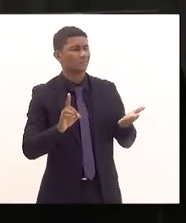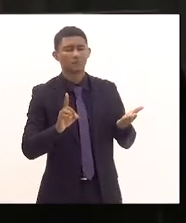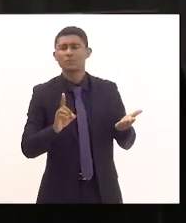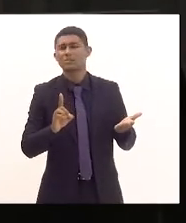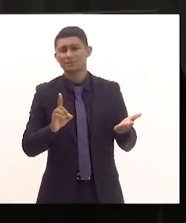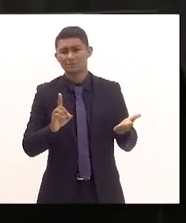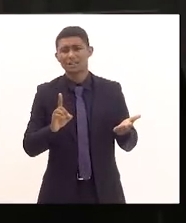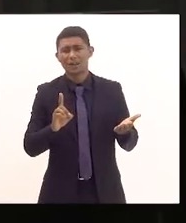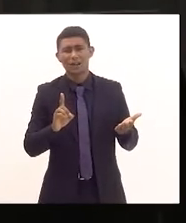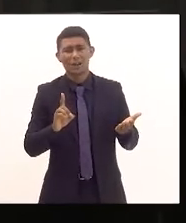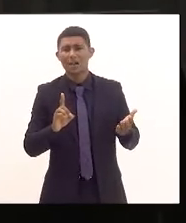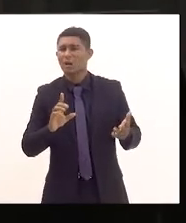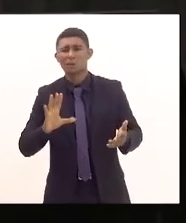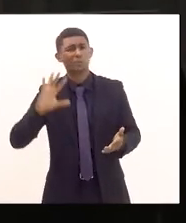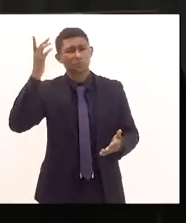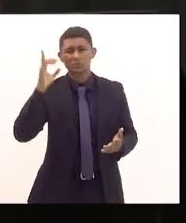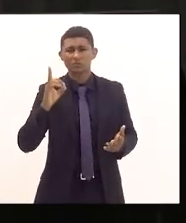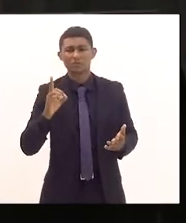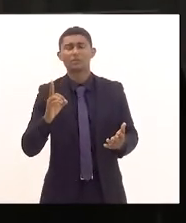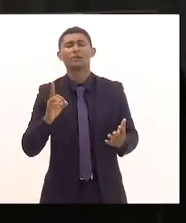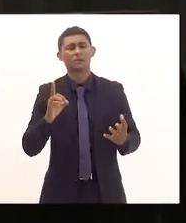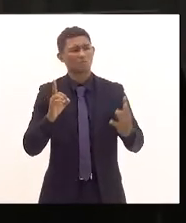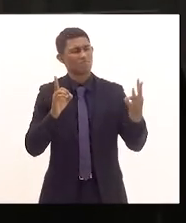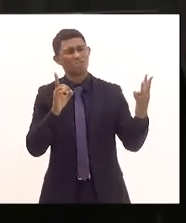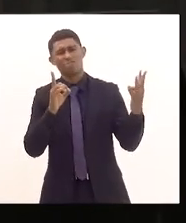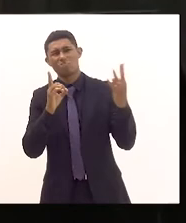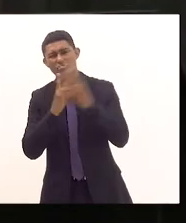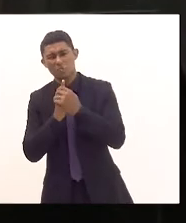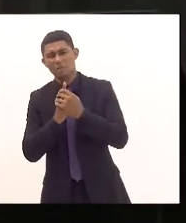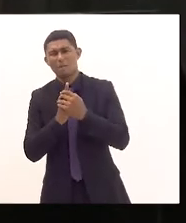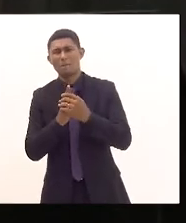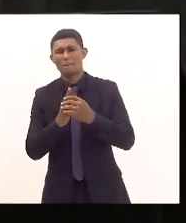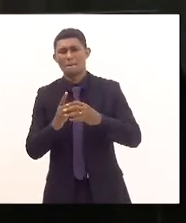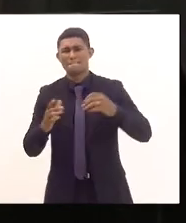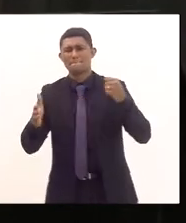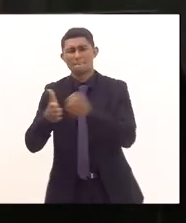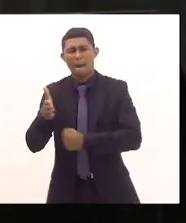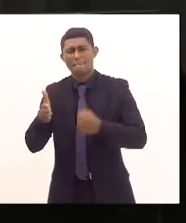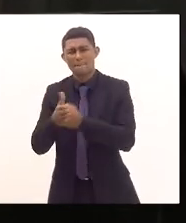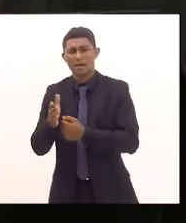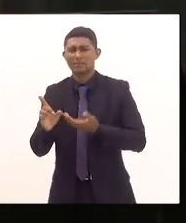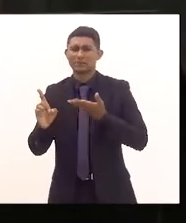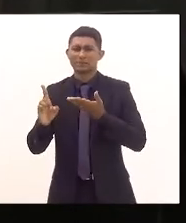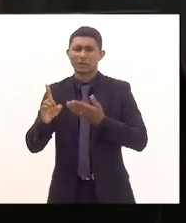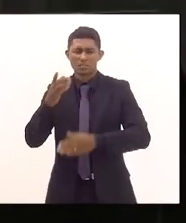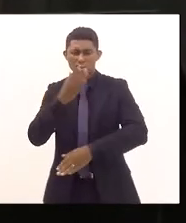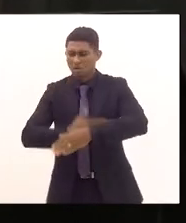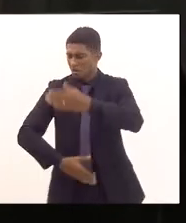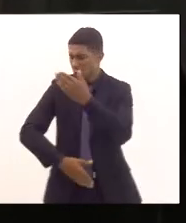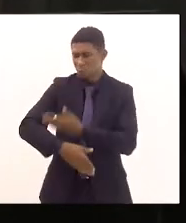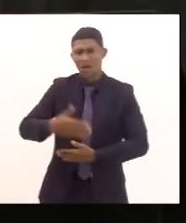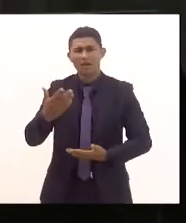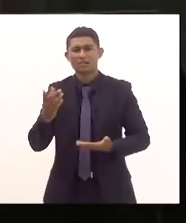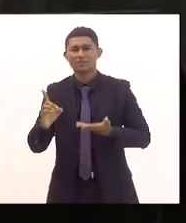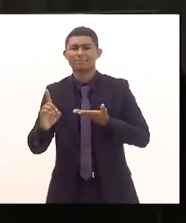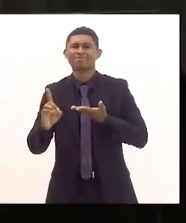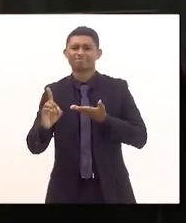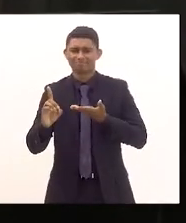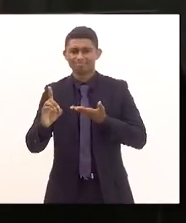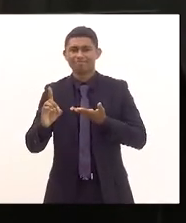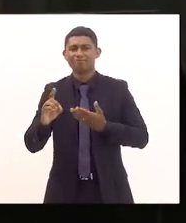tem que suportar uma injusta e grave lesão à sua saúde